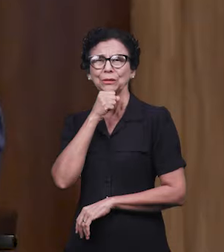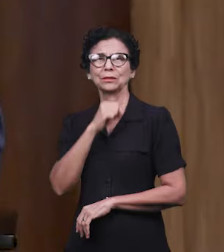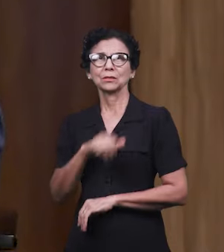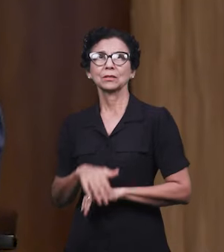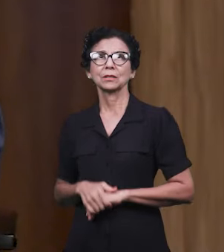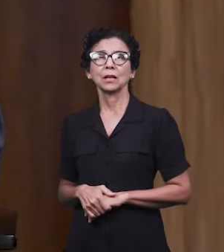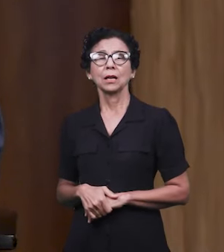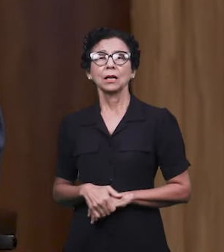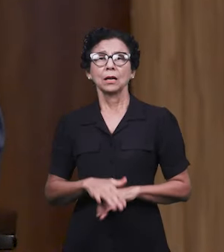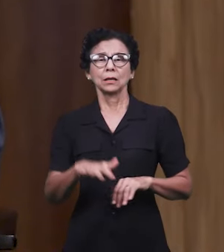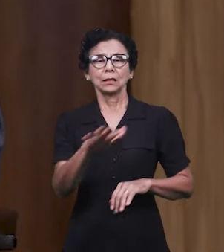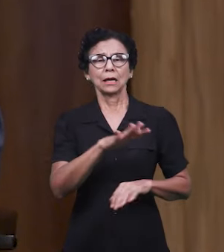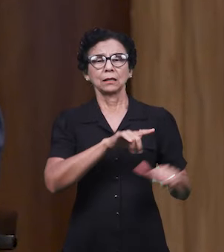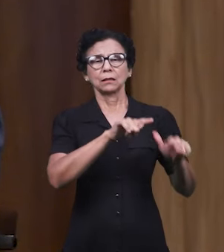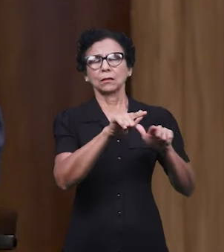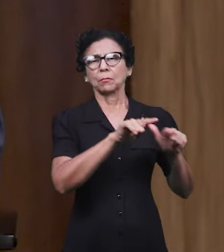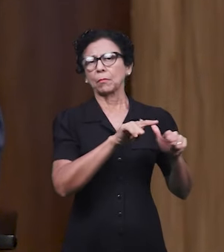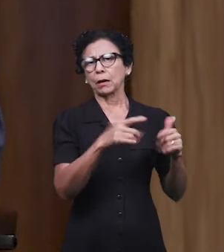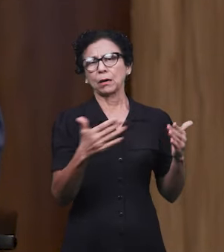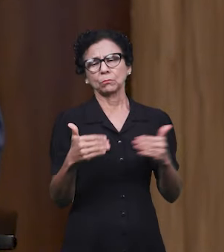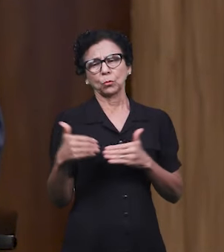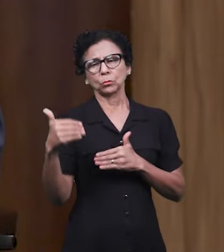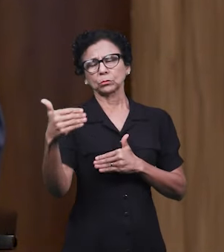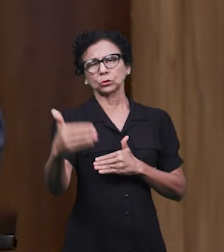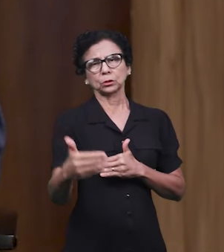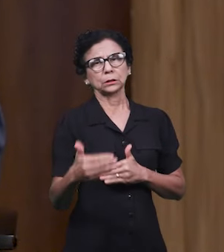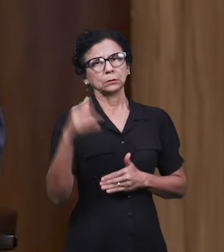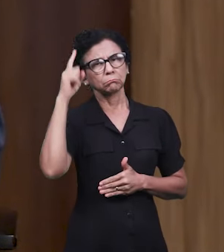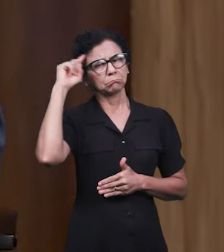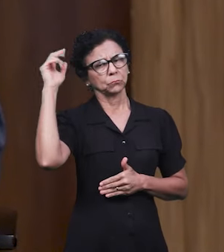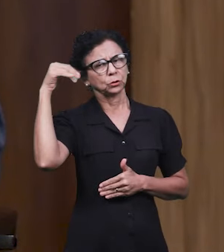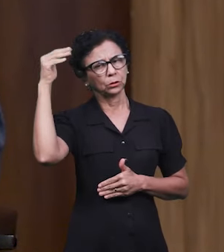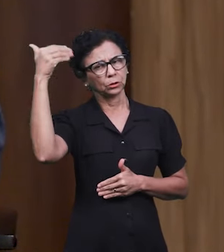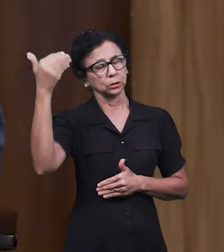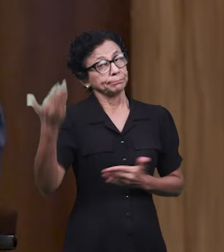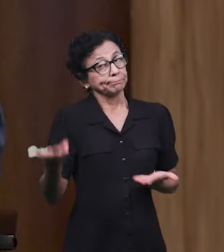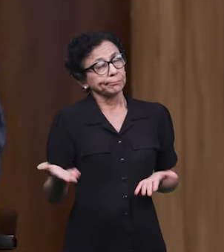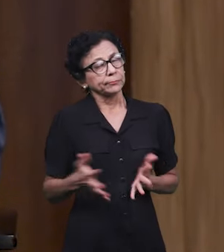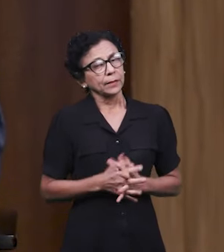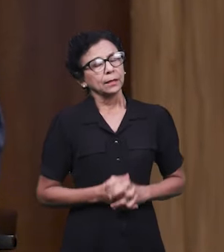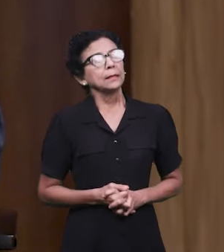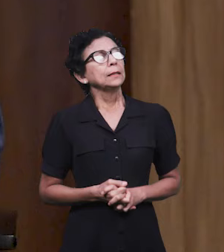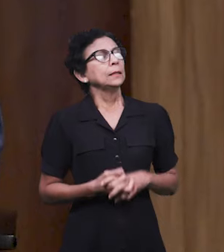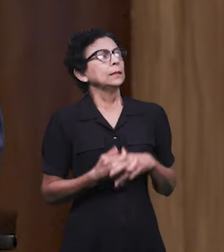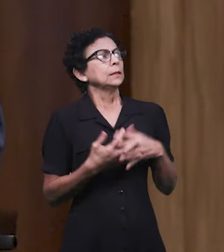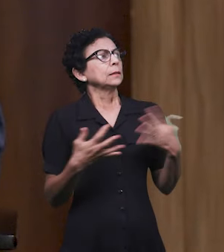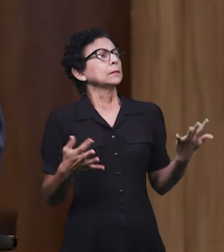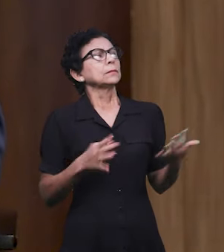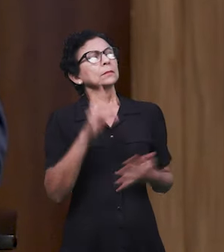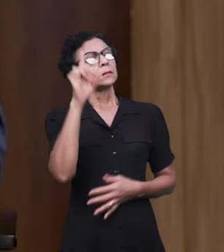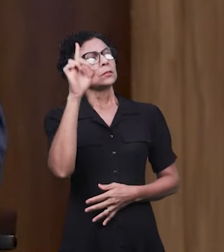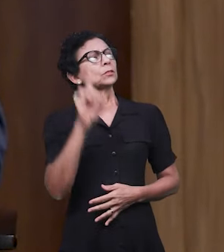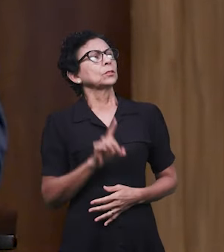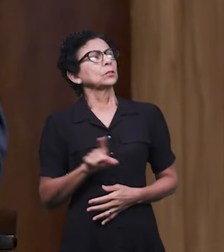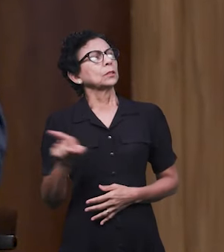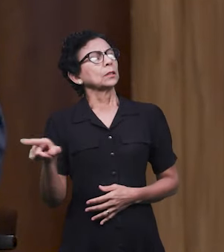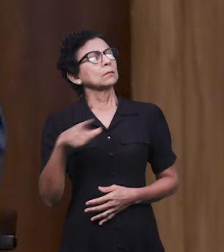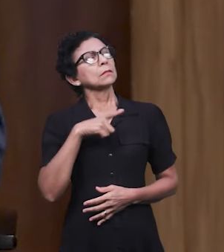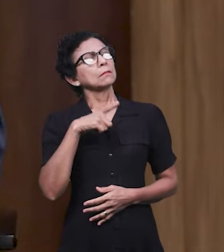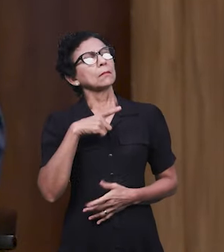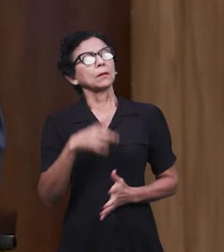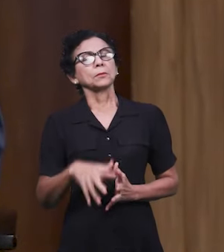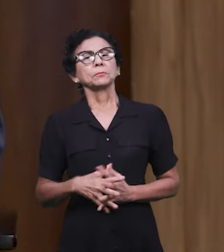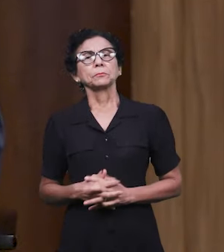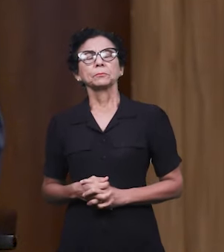no mercado de trabalho, no dia a dia, no dia a dia, enfim. E quais seriam esses direitos que a pessoa ela tem, doutor